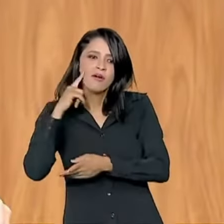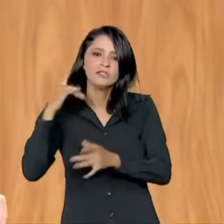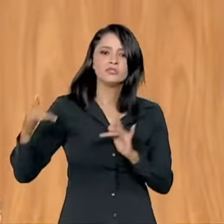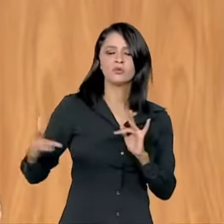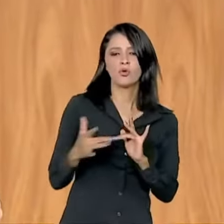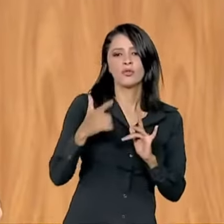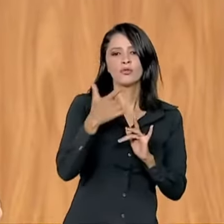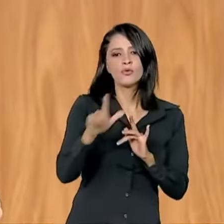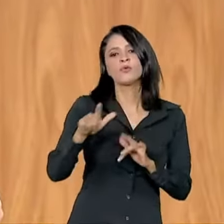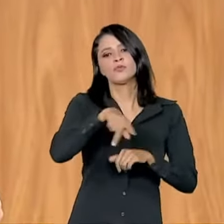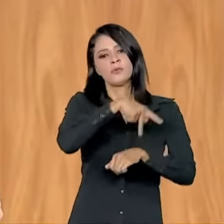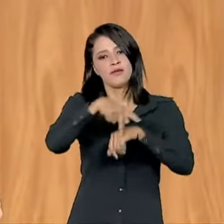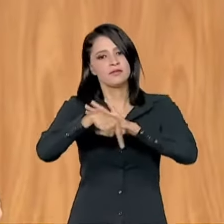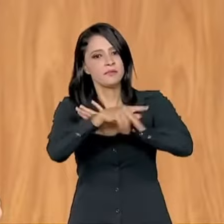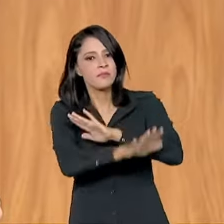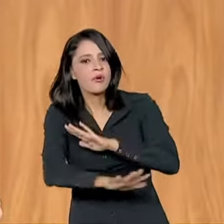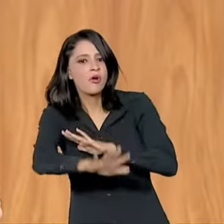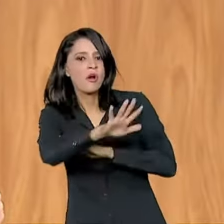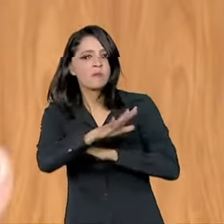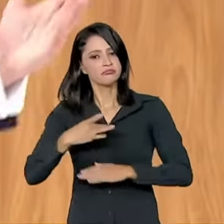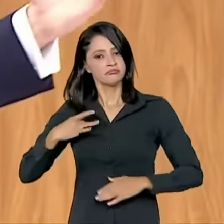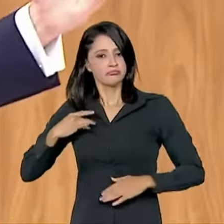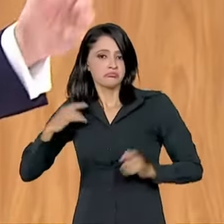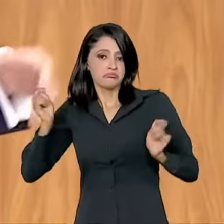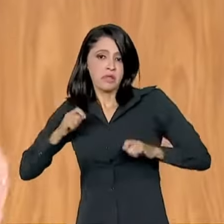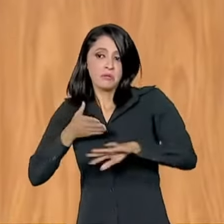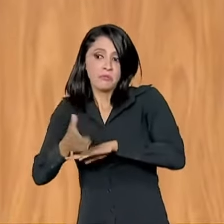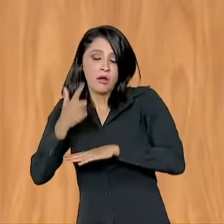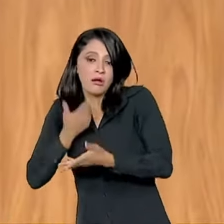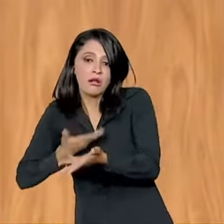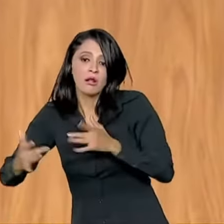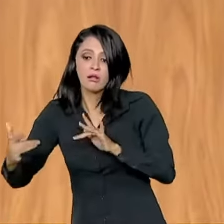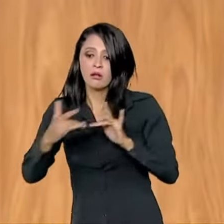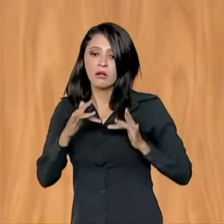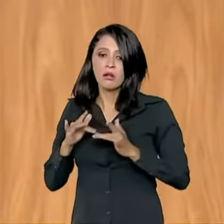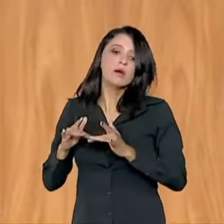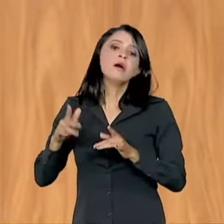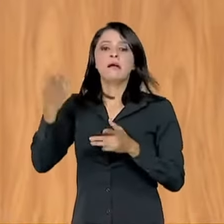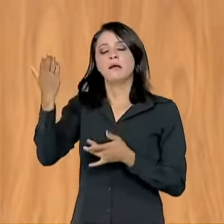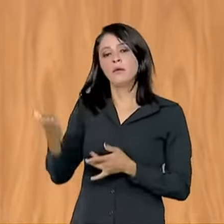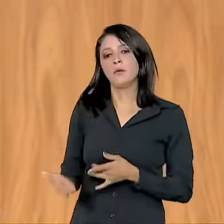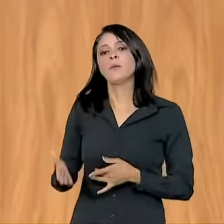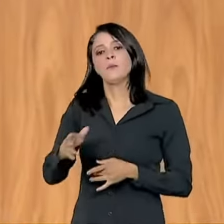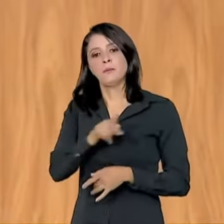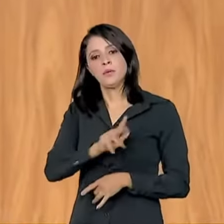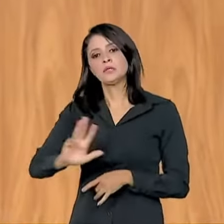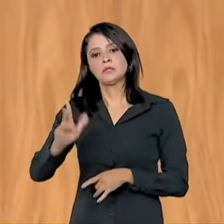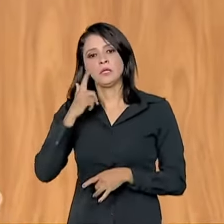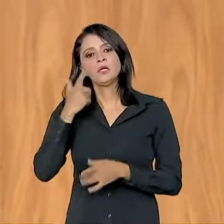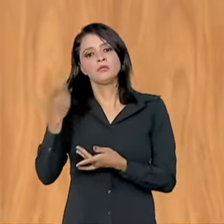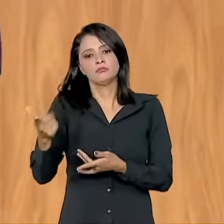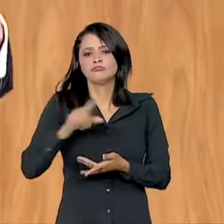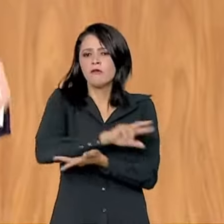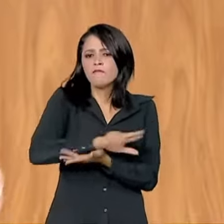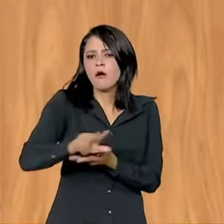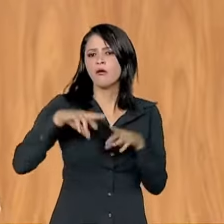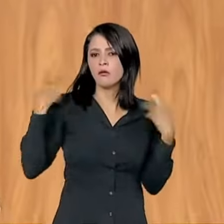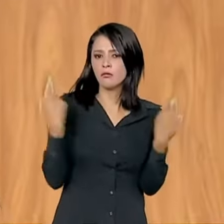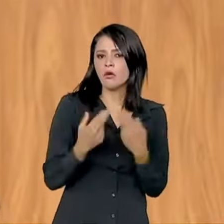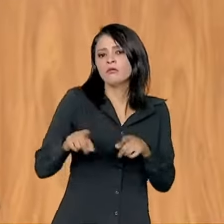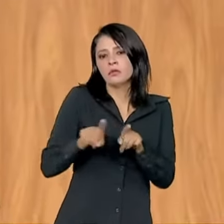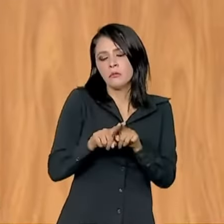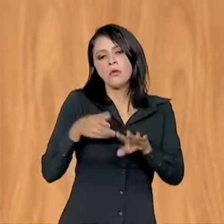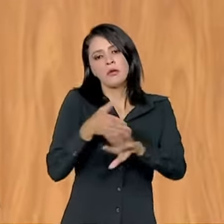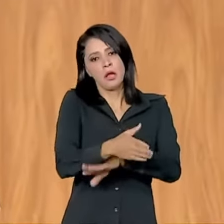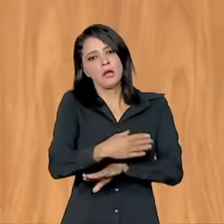com muitos países da região que eram voluntários para isso. O Conselho do Presidente Lula e o Presidente Lula fizeram várias reuniões que